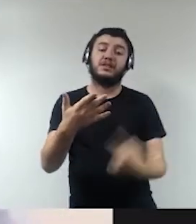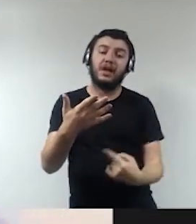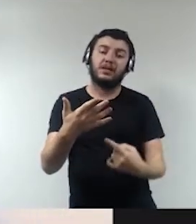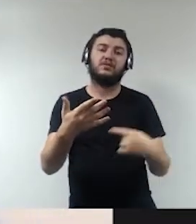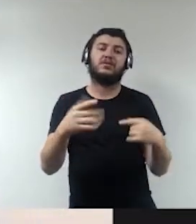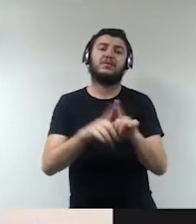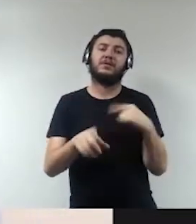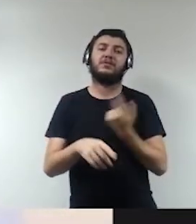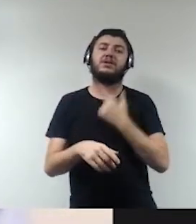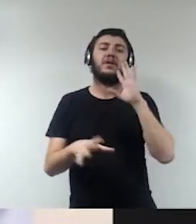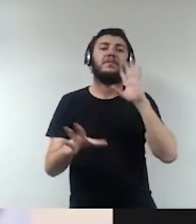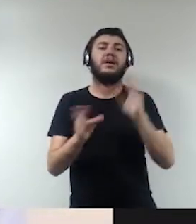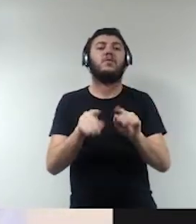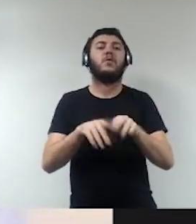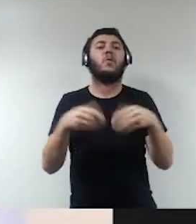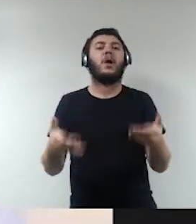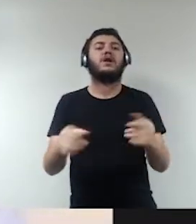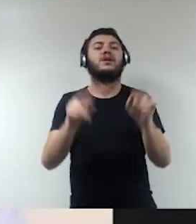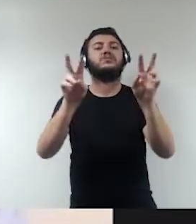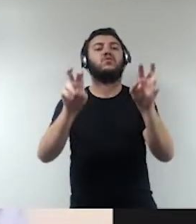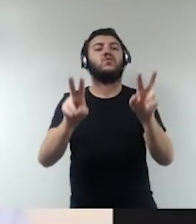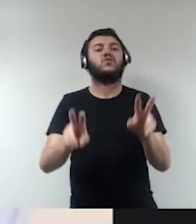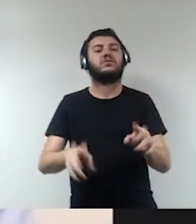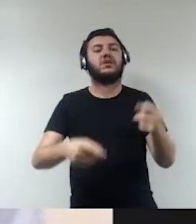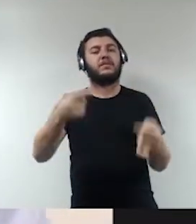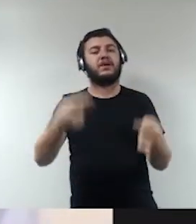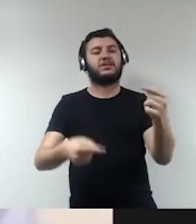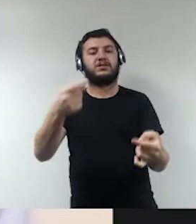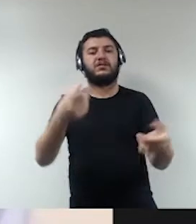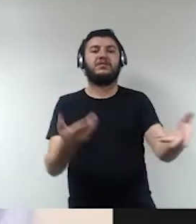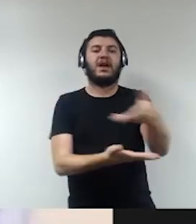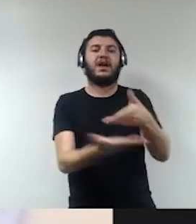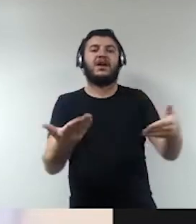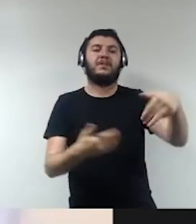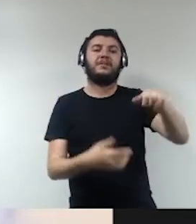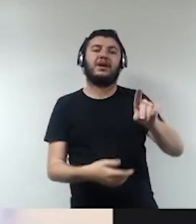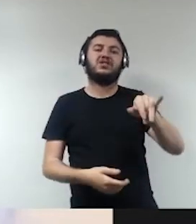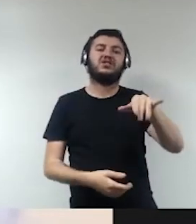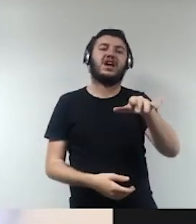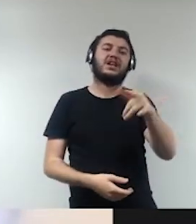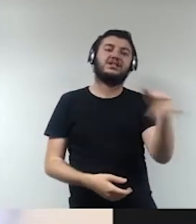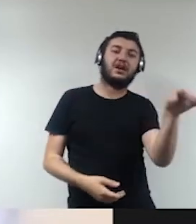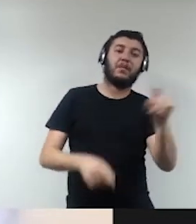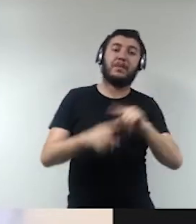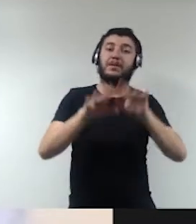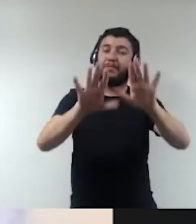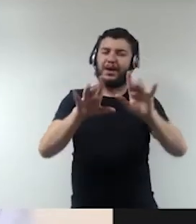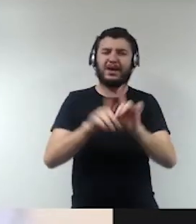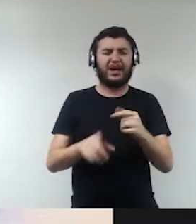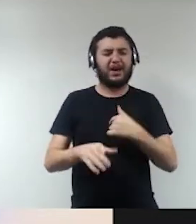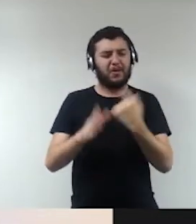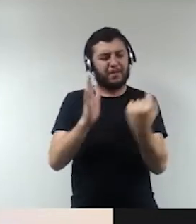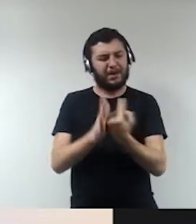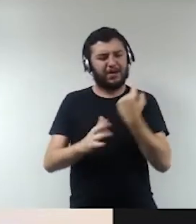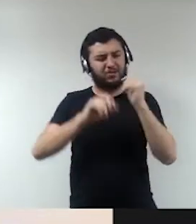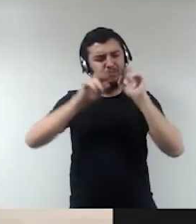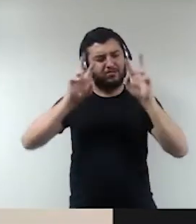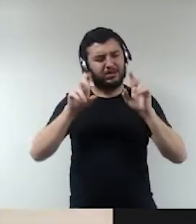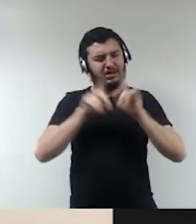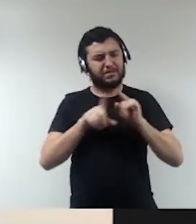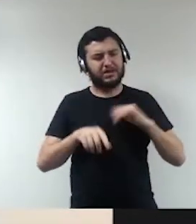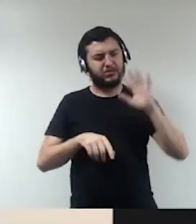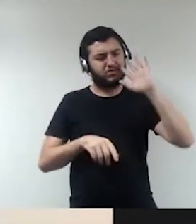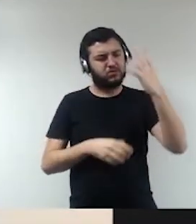ser sujeitos à mediação. A primeira coisa que eu sempre me indago quanto a